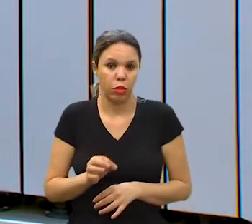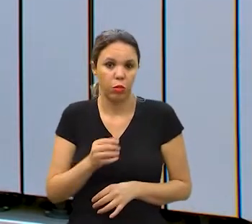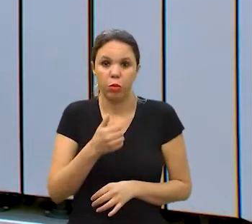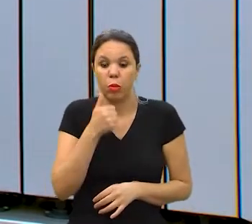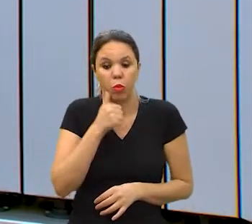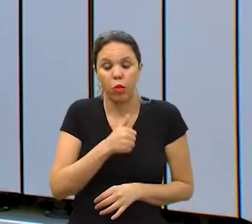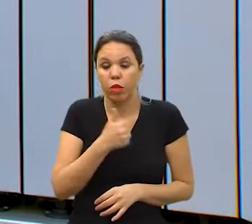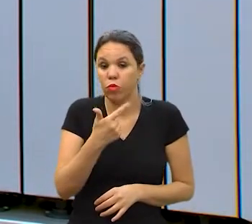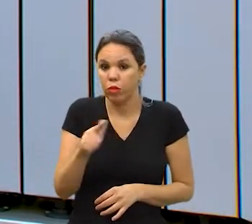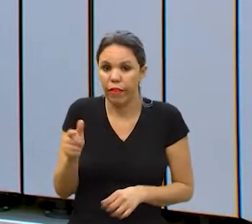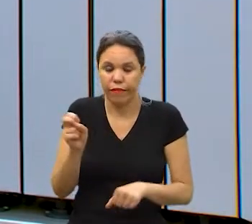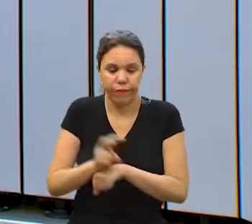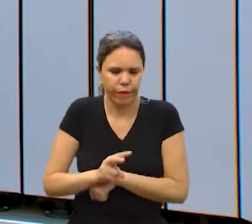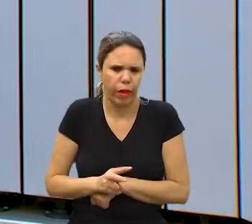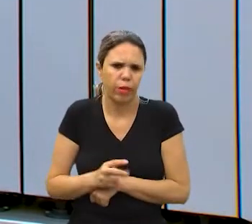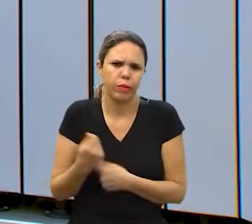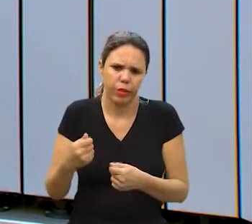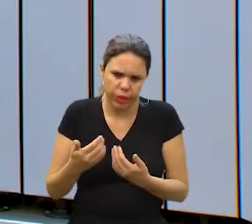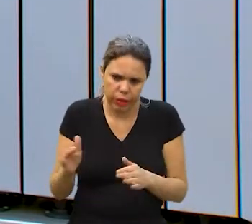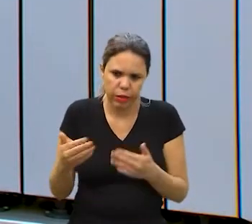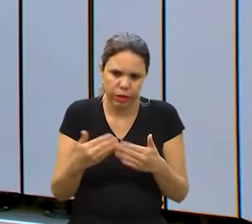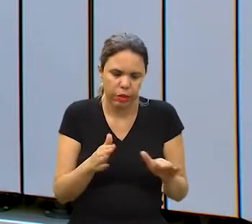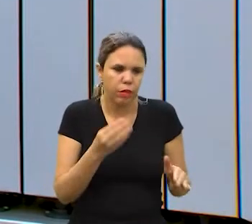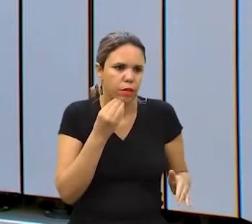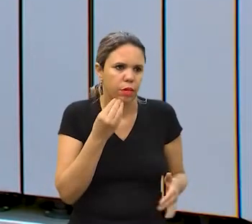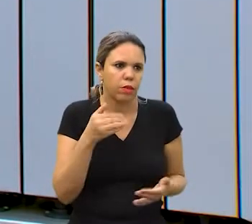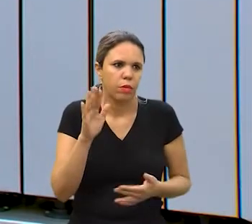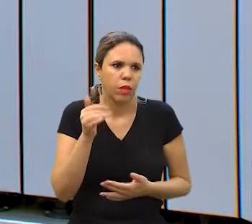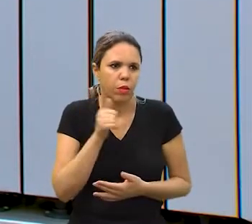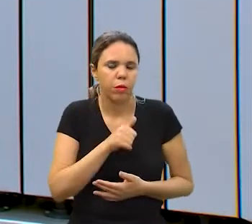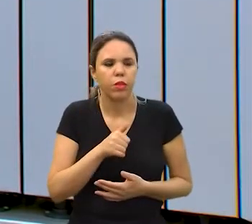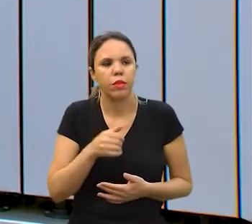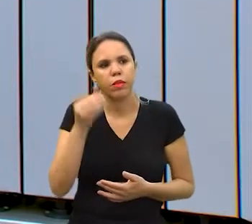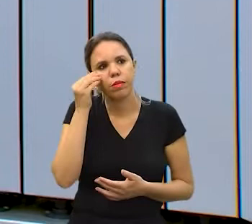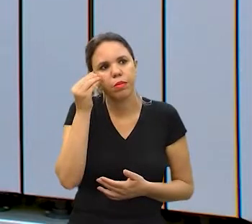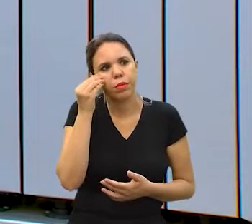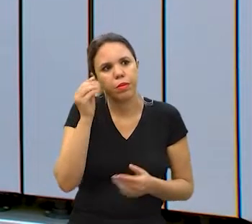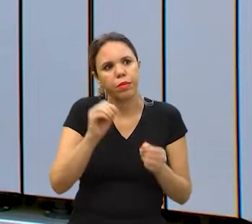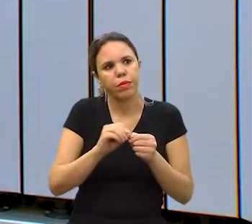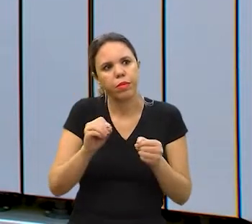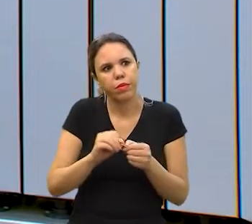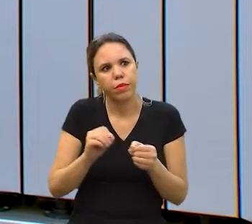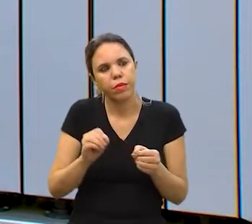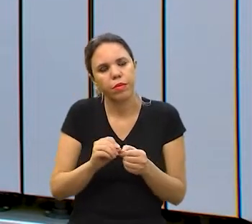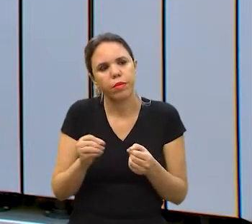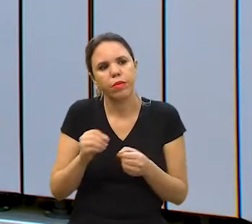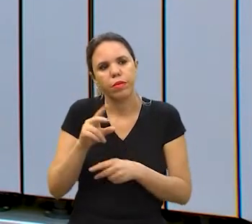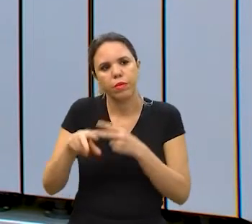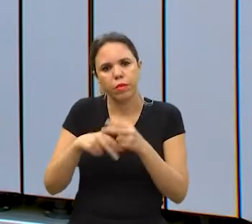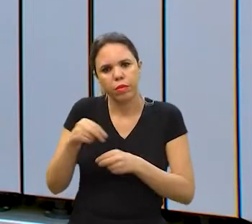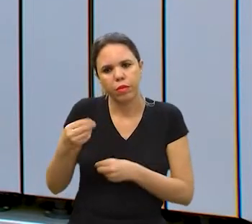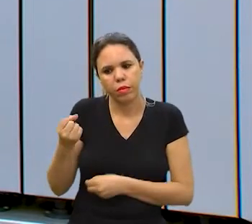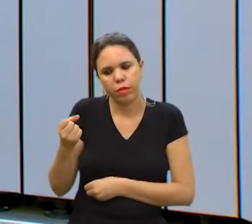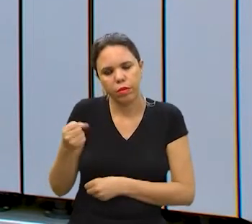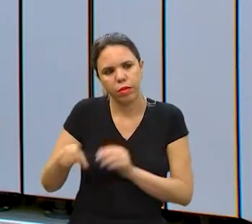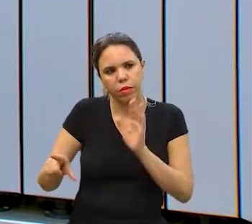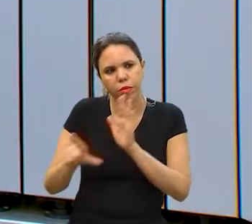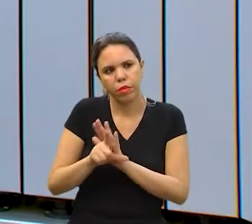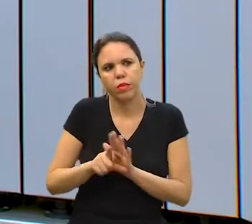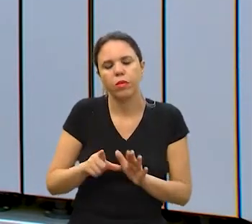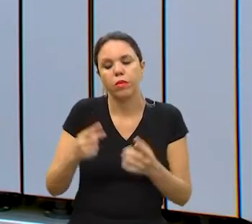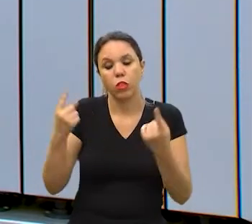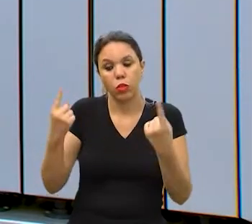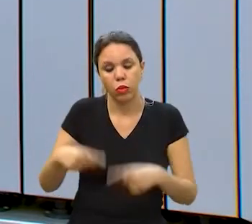e para mulher não tem. Então isso aí precisa se ajudar muito. Que nem você falou. A gente está tentando, fazendo com o laço branco, a lei